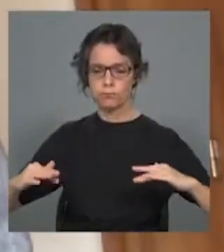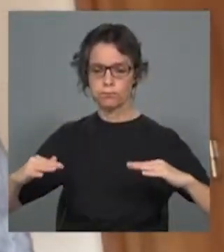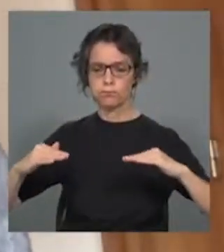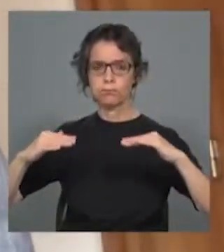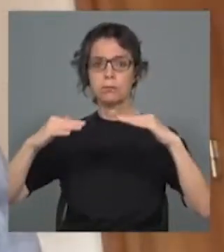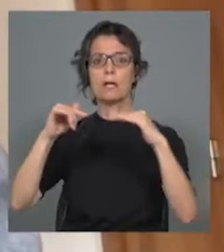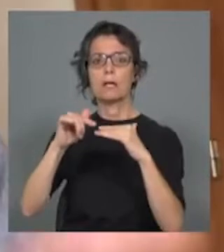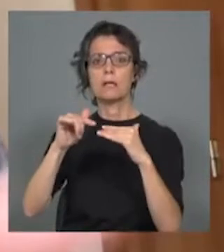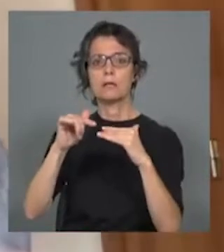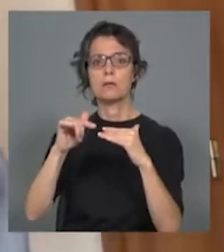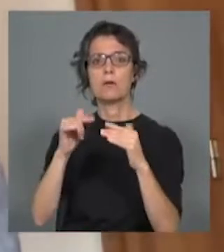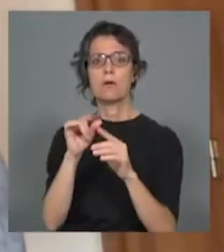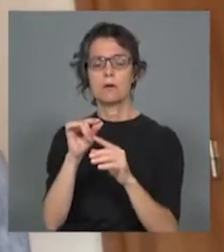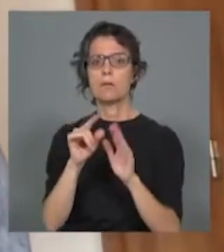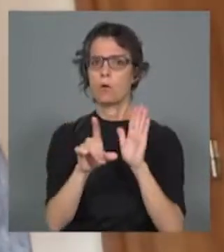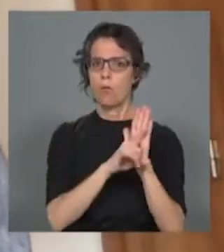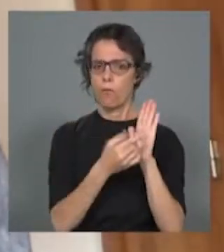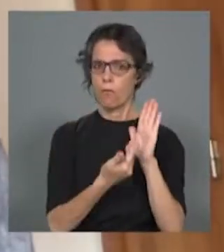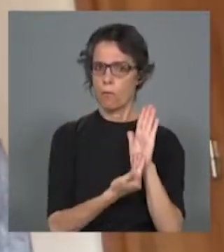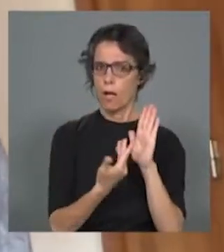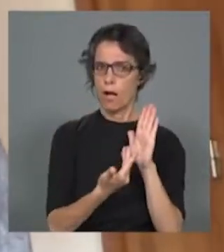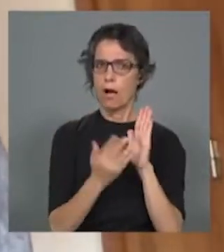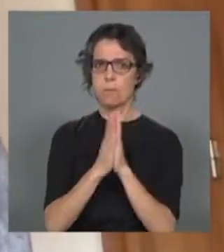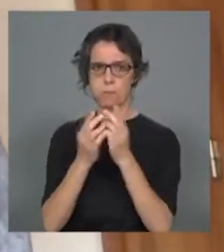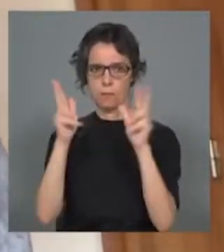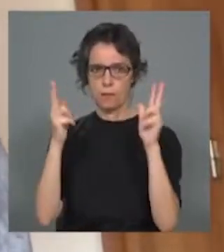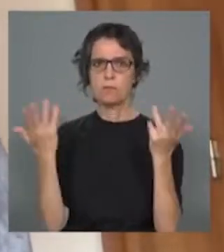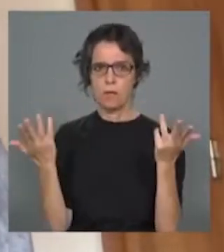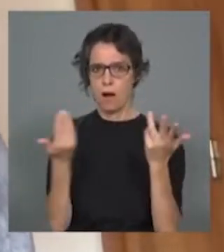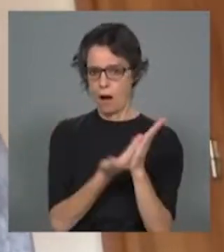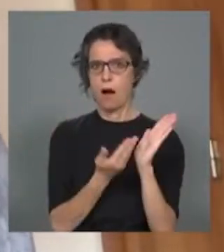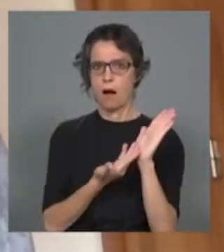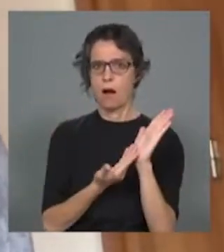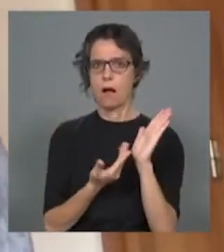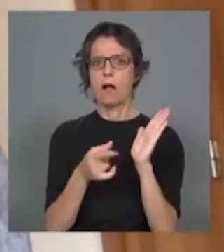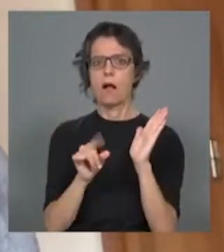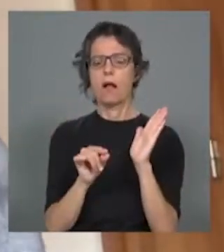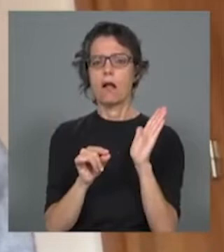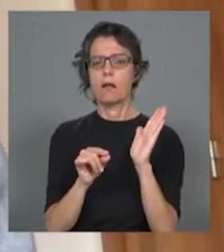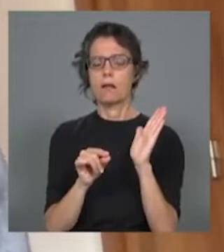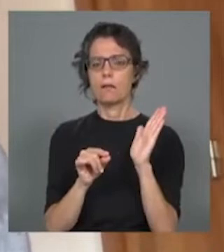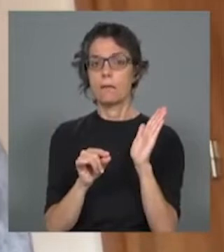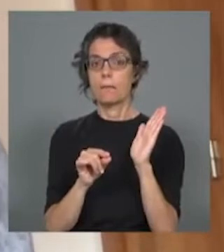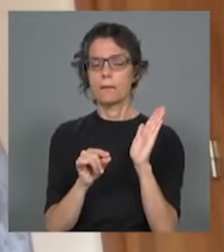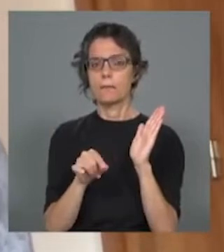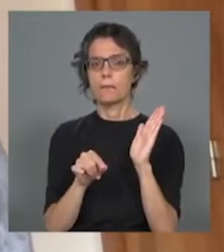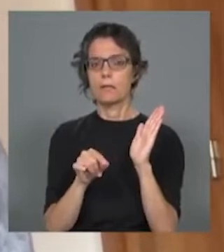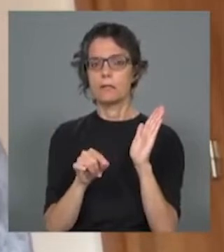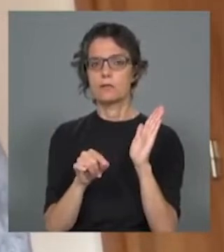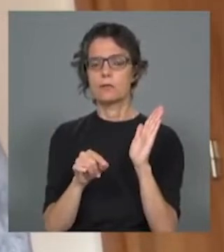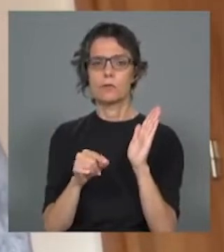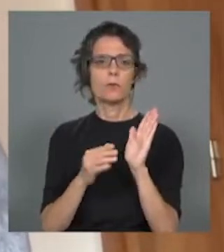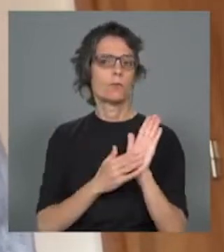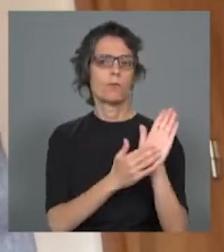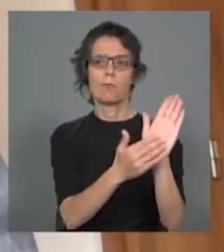formalização a nível legal, que a Lei da Liberdade Religiosa trouxe, e que dá frutos muito evidentes